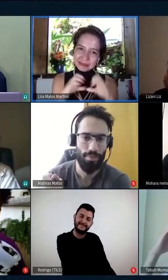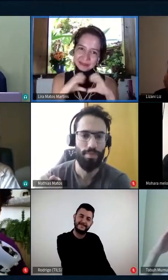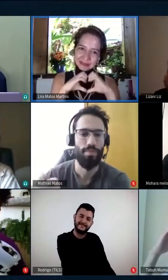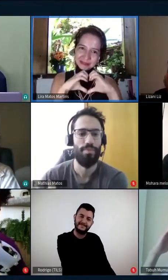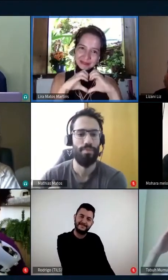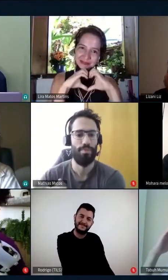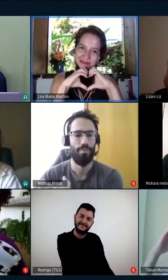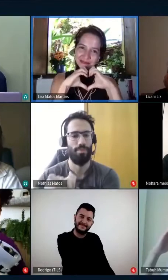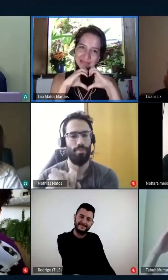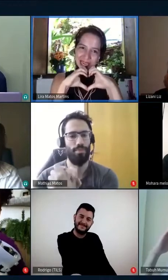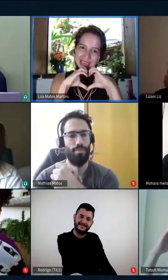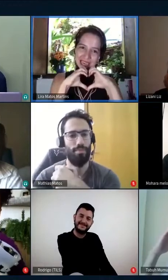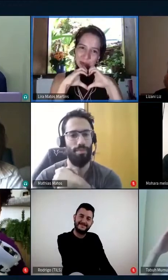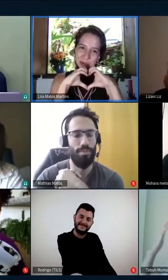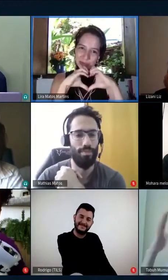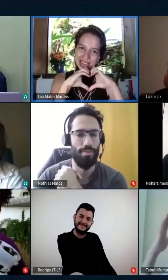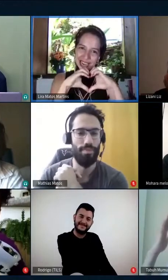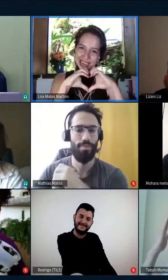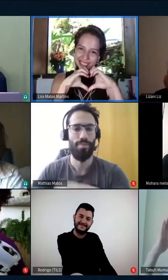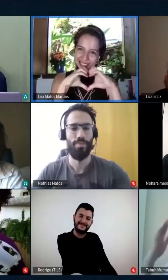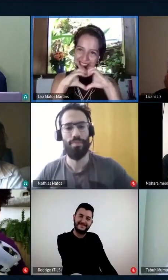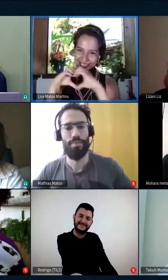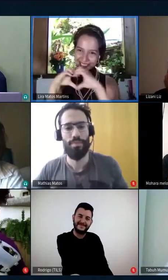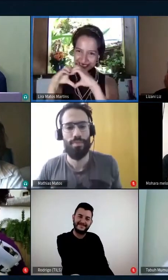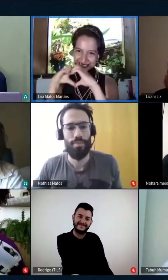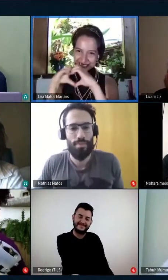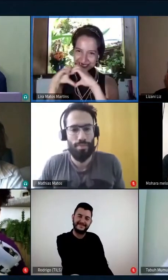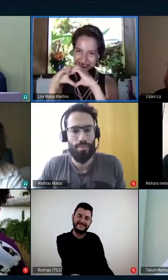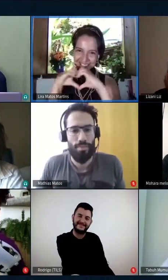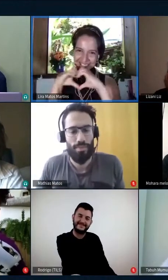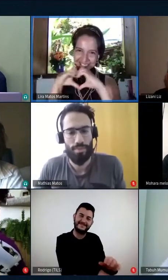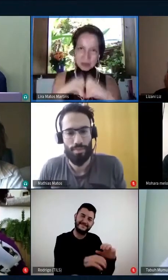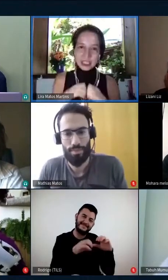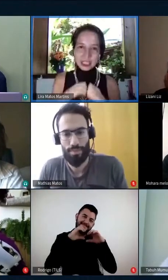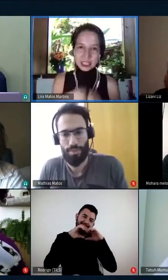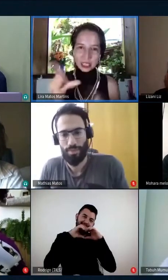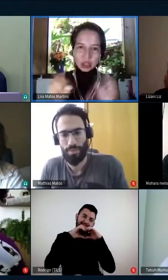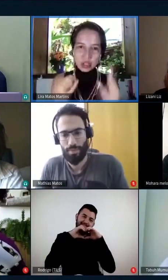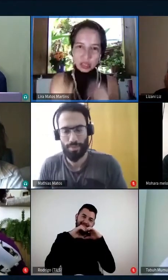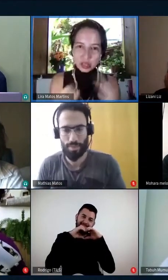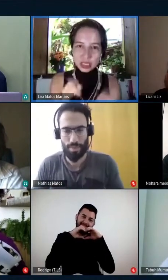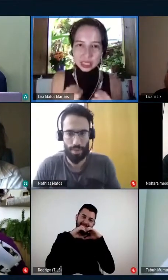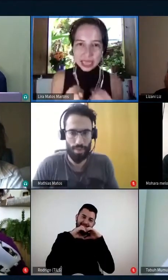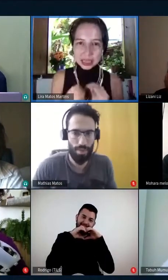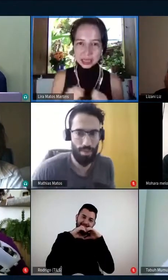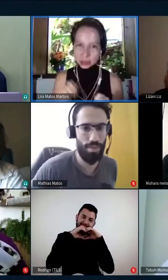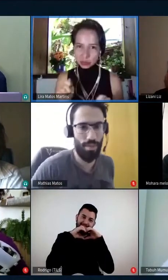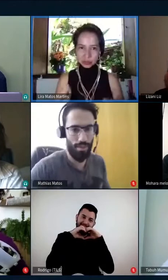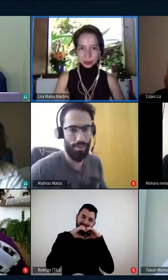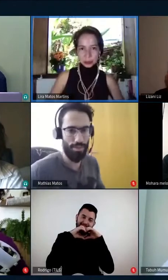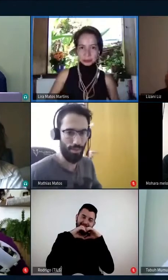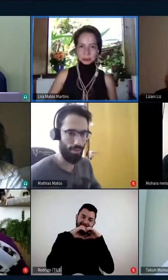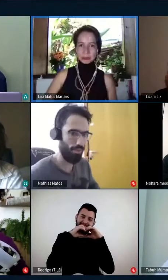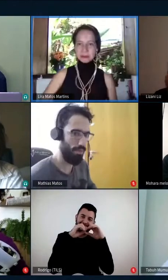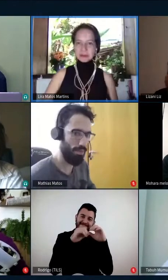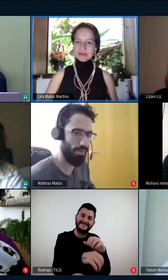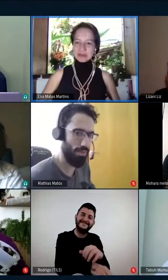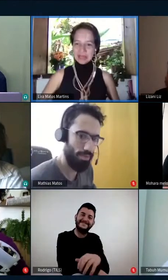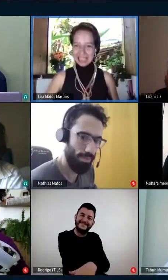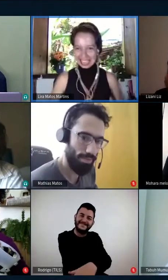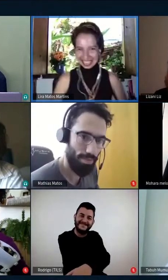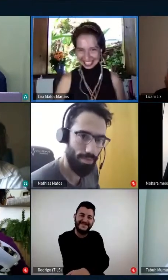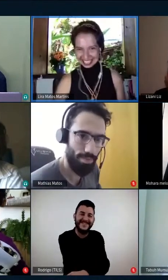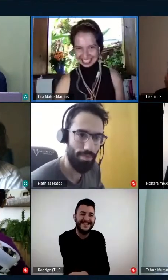obrigada. Nosso, viu, Lira? Marcos, Nara, Rodrigo. Pode ter certeza que eu escolhi vocês a dedo, viu?